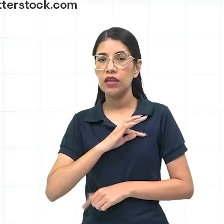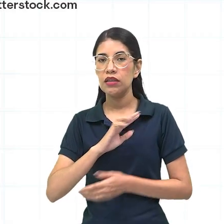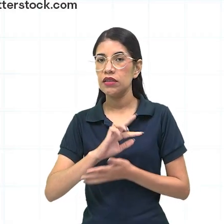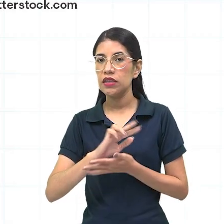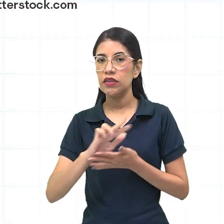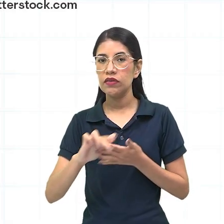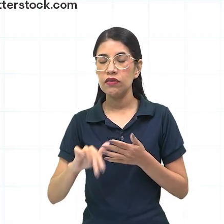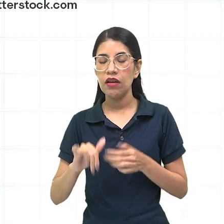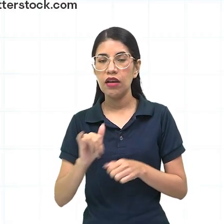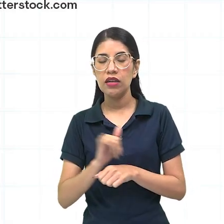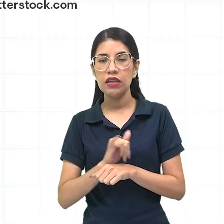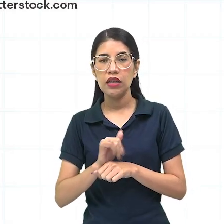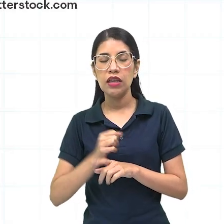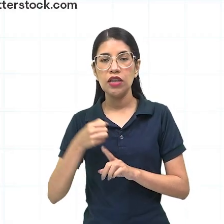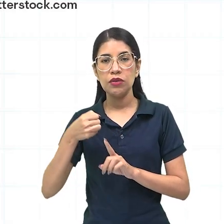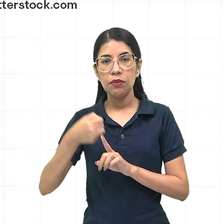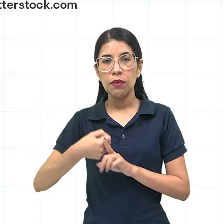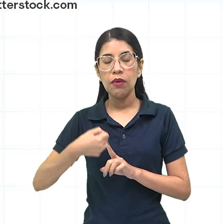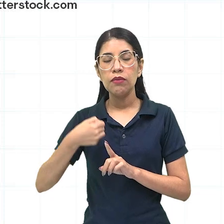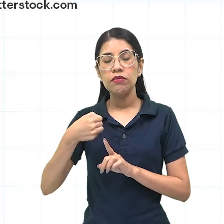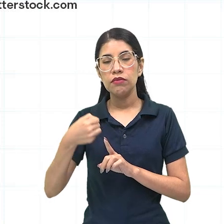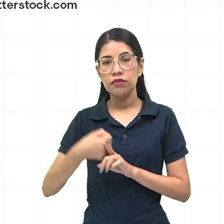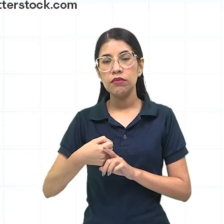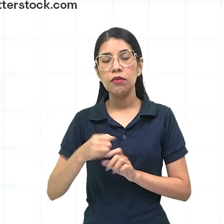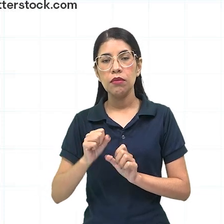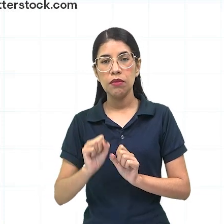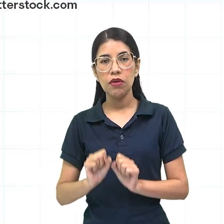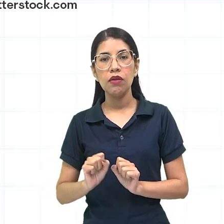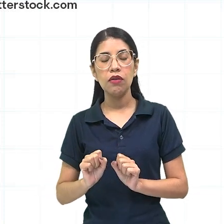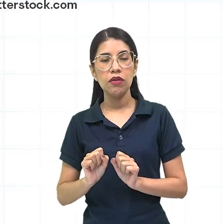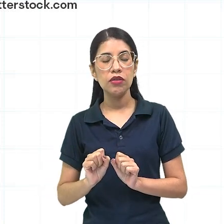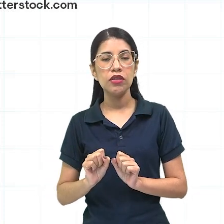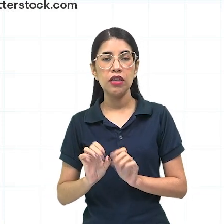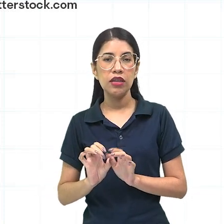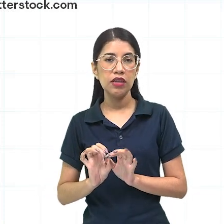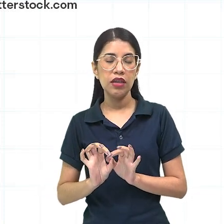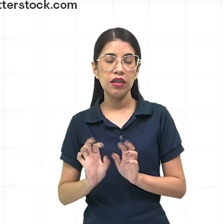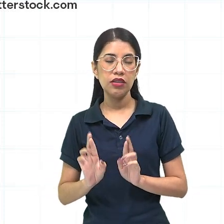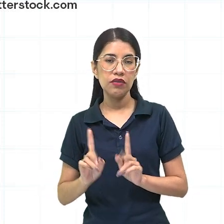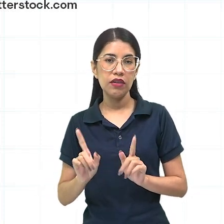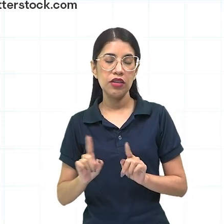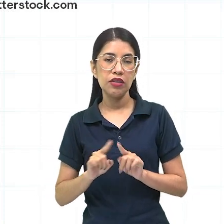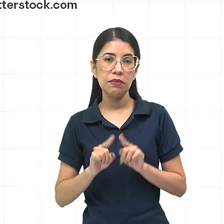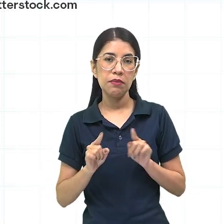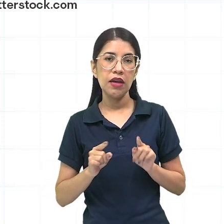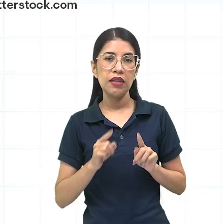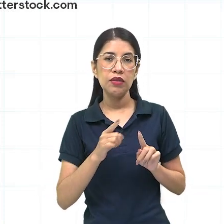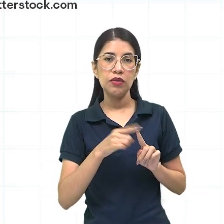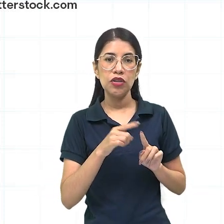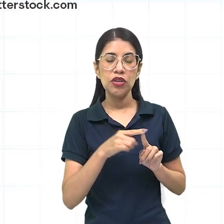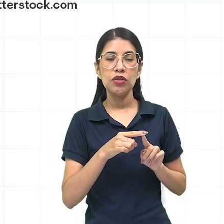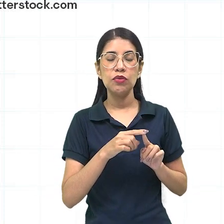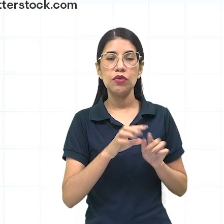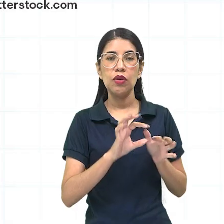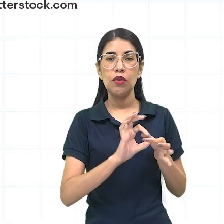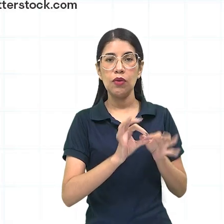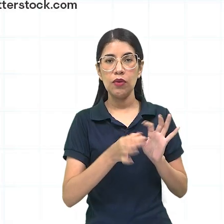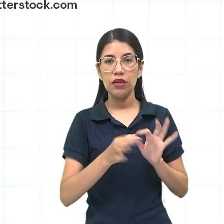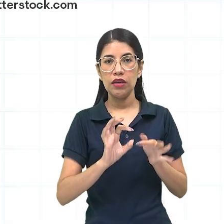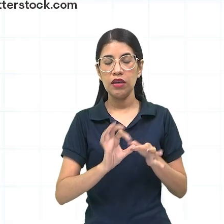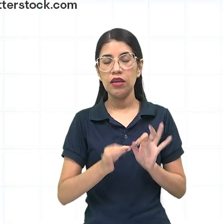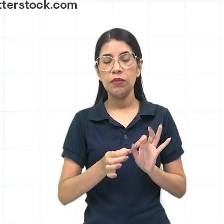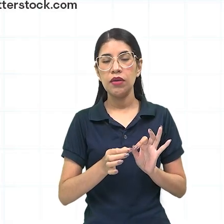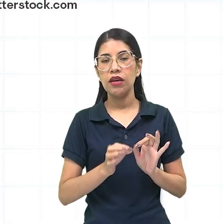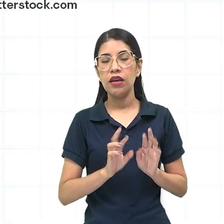técnicas, uso de pancadas, é bem diferente. Já na luta olímpica, a luta livre